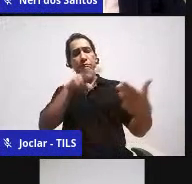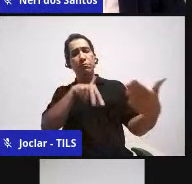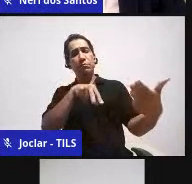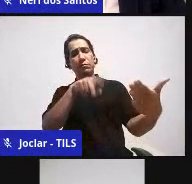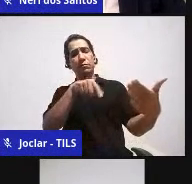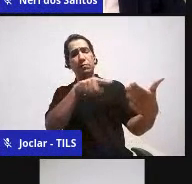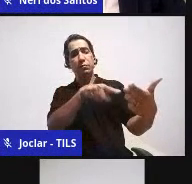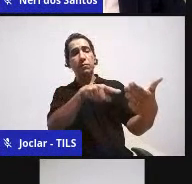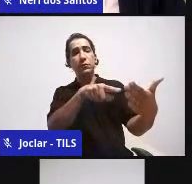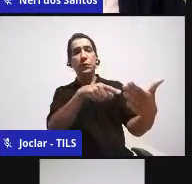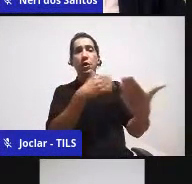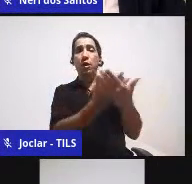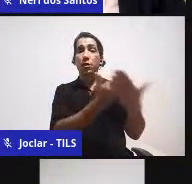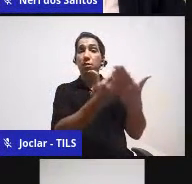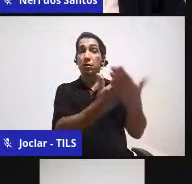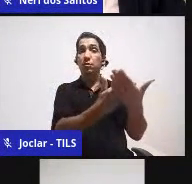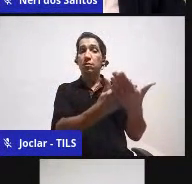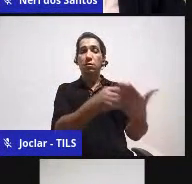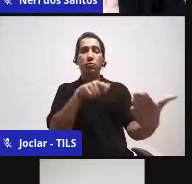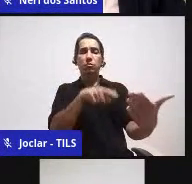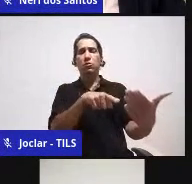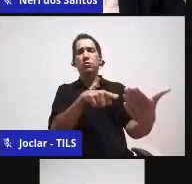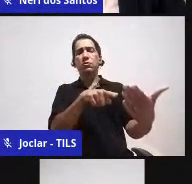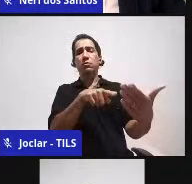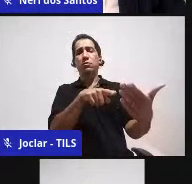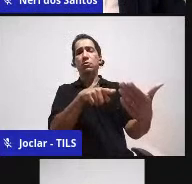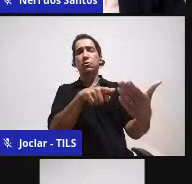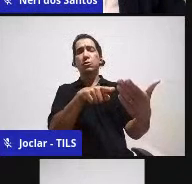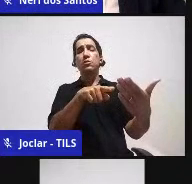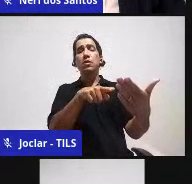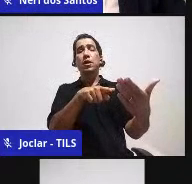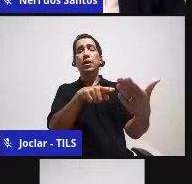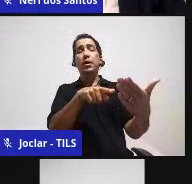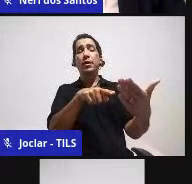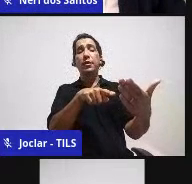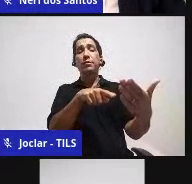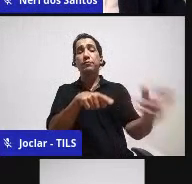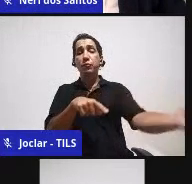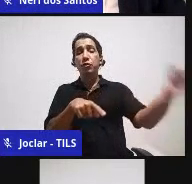a gente tem uma ideia, nós brasileiros, de que